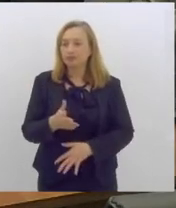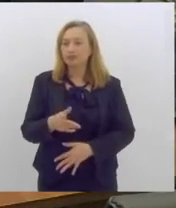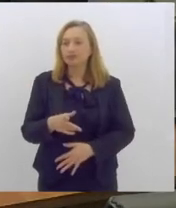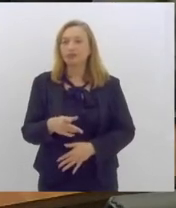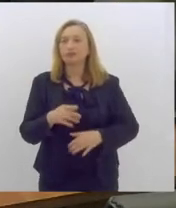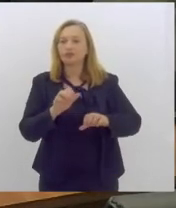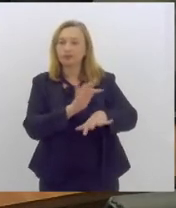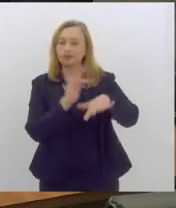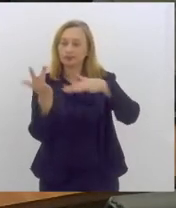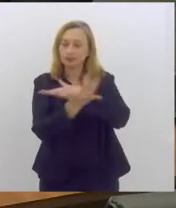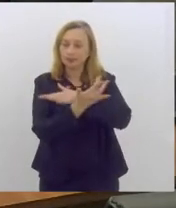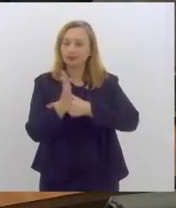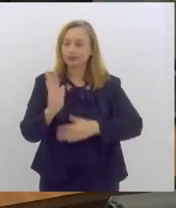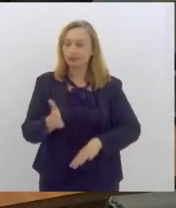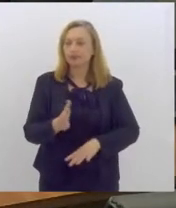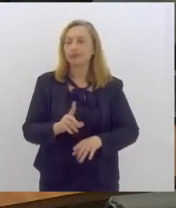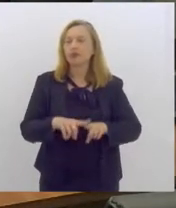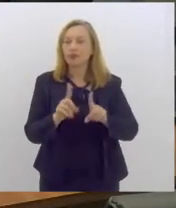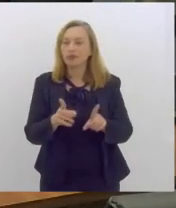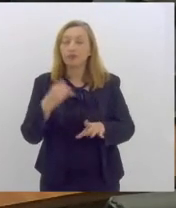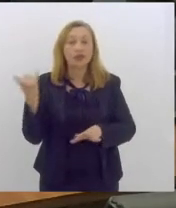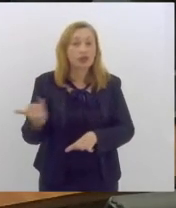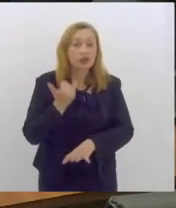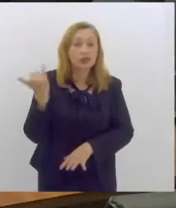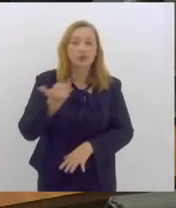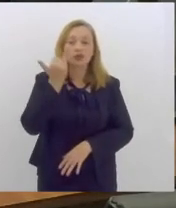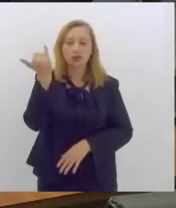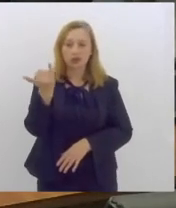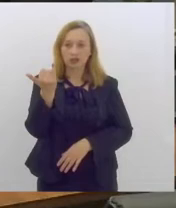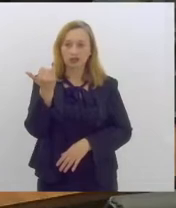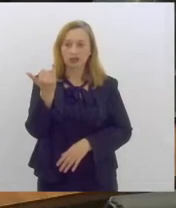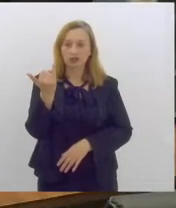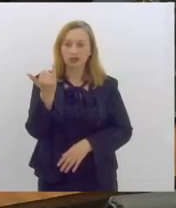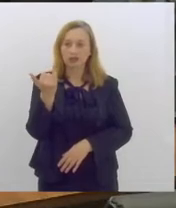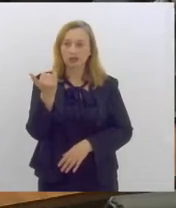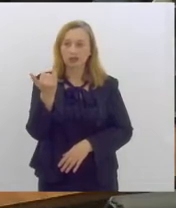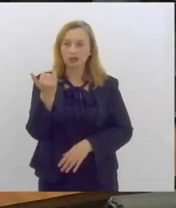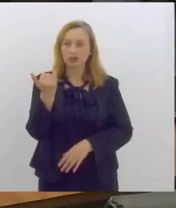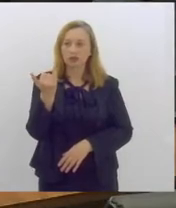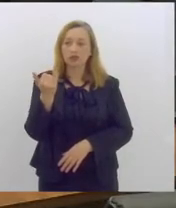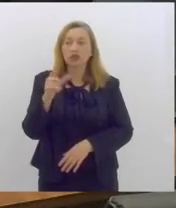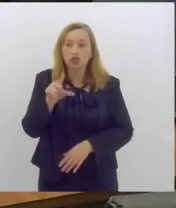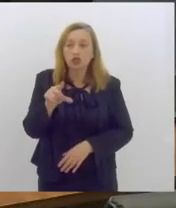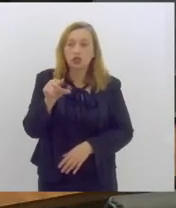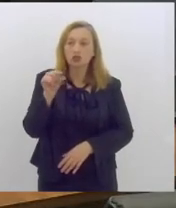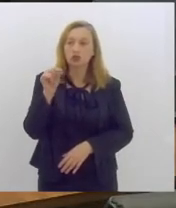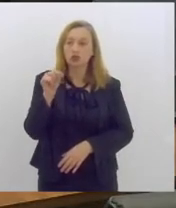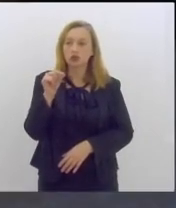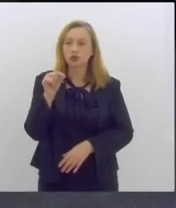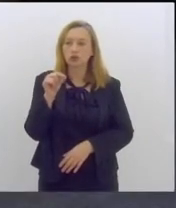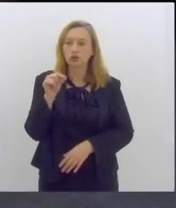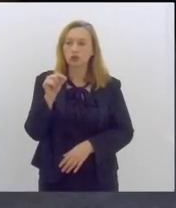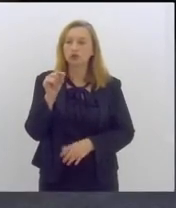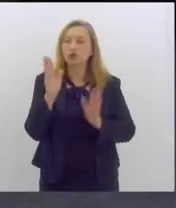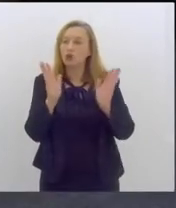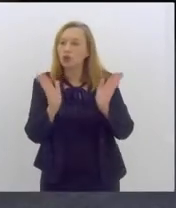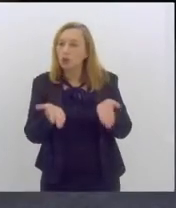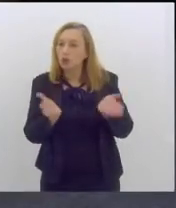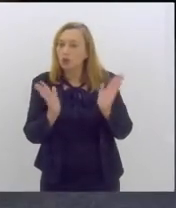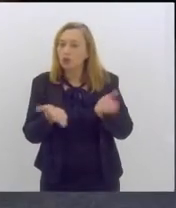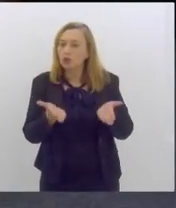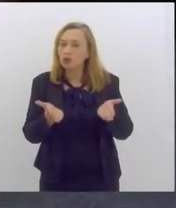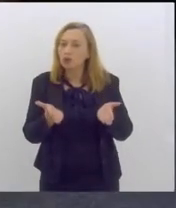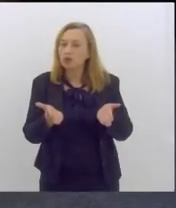fizemos pelas redes sociais mas a importante cima é decisão adotada hoje